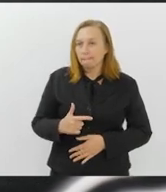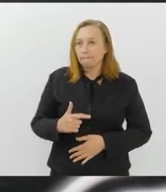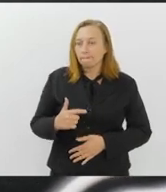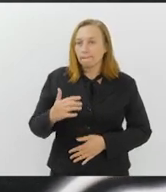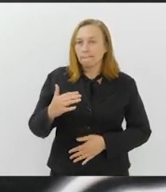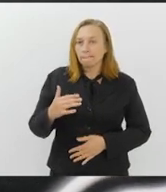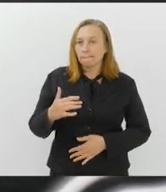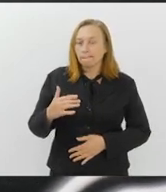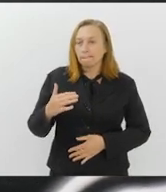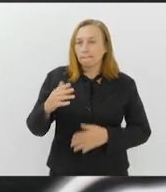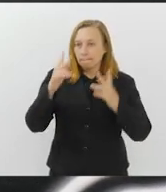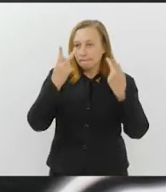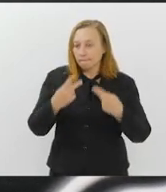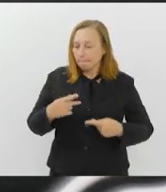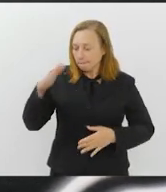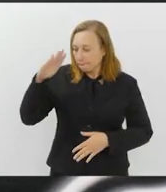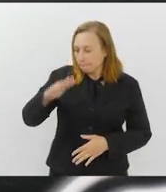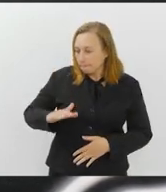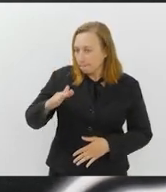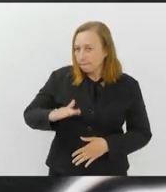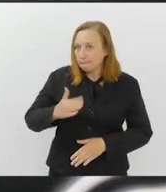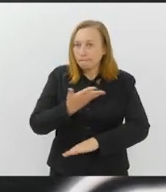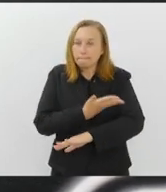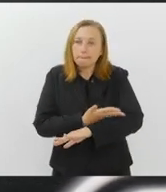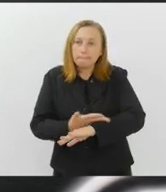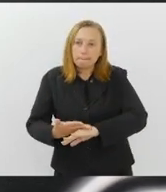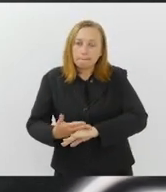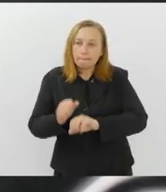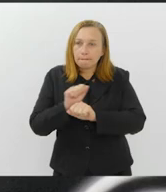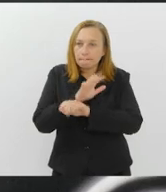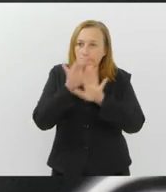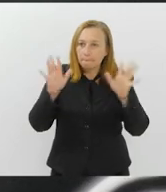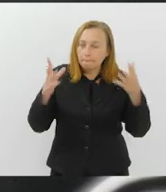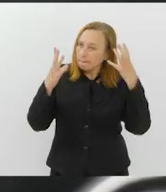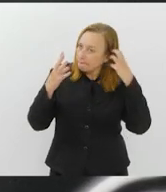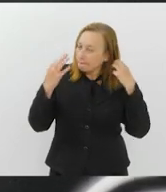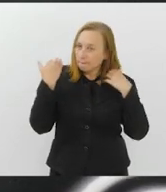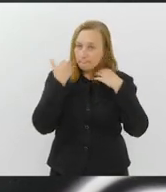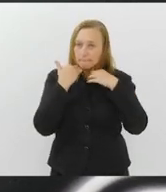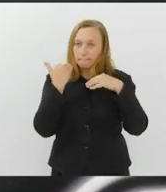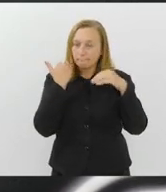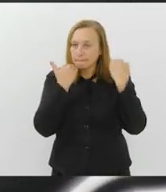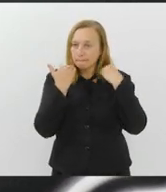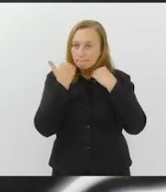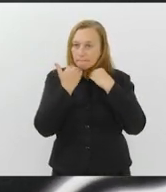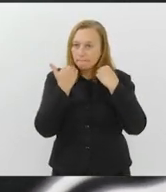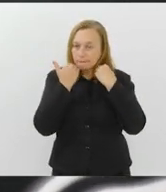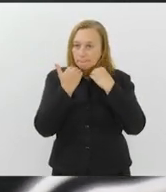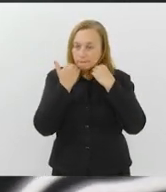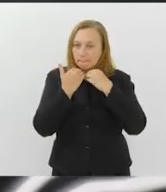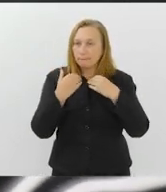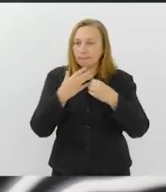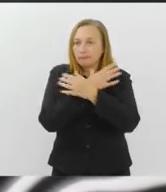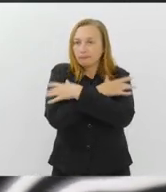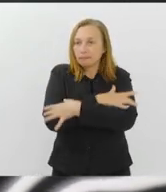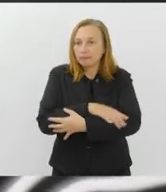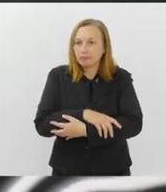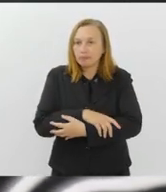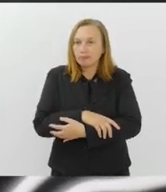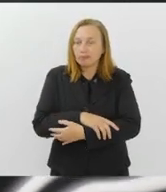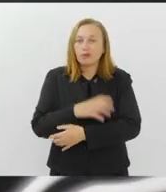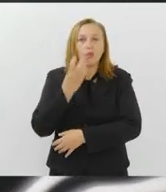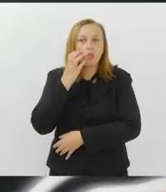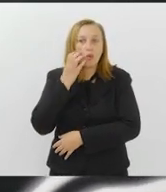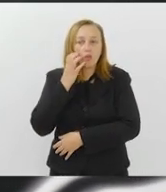né, morena clara, cabelos curtos, estou com blazer rosa.